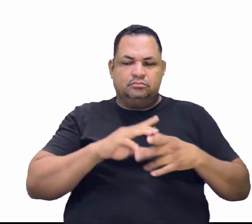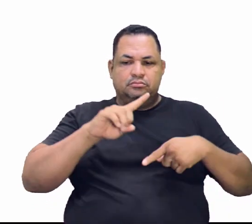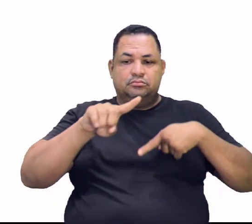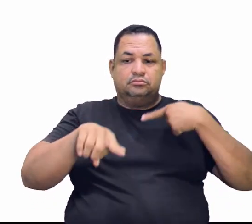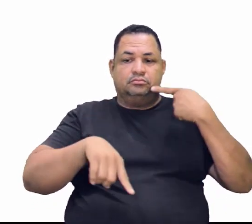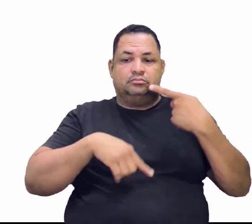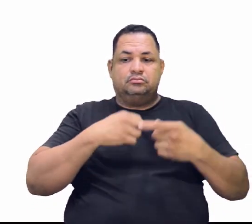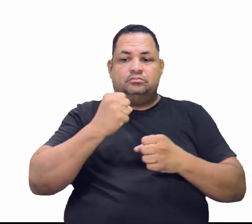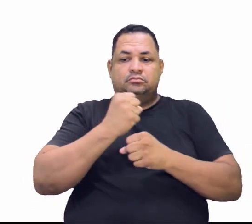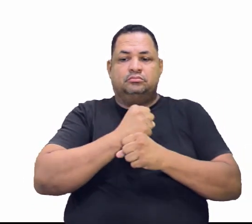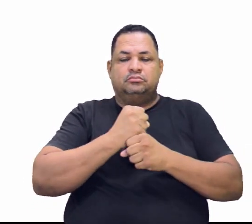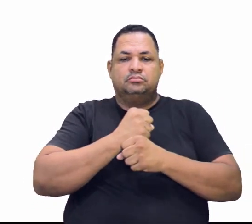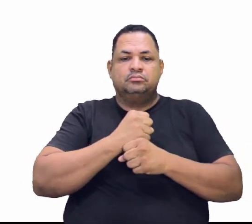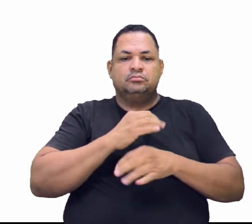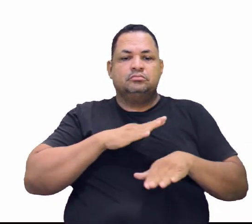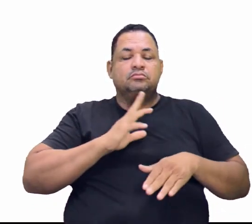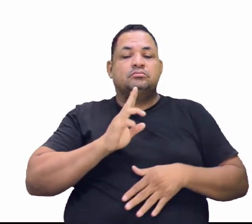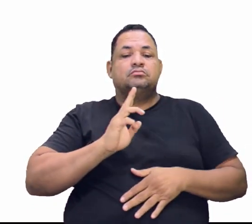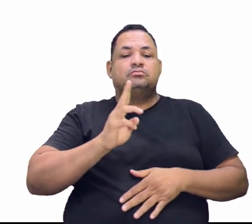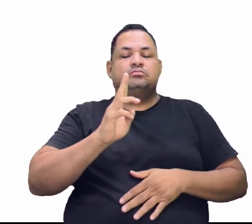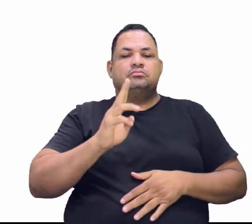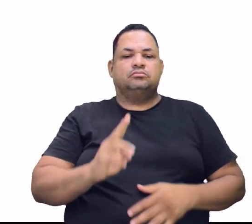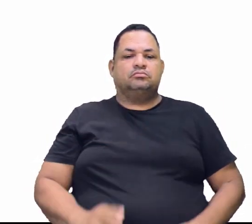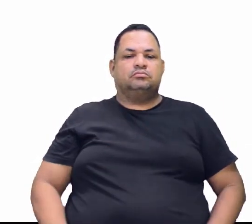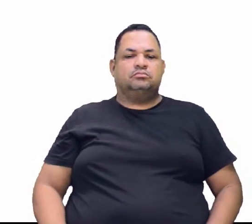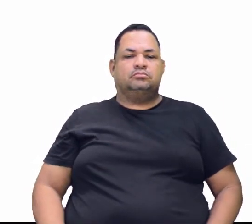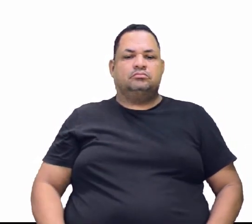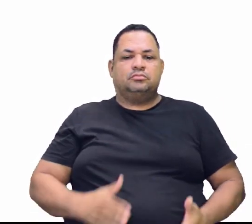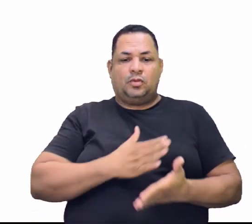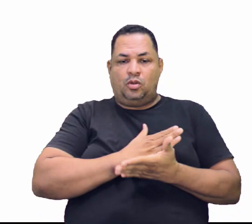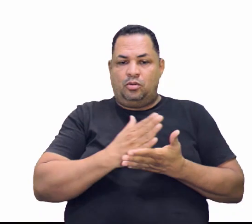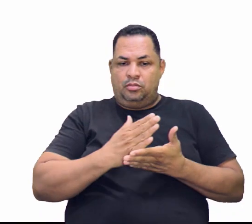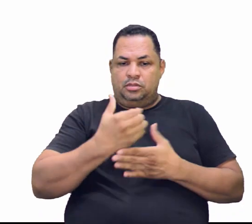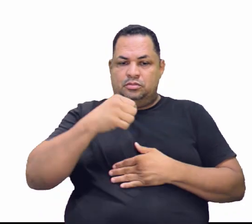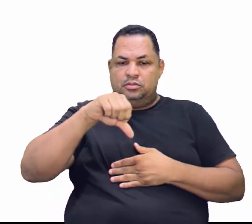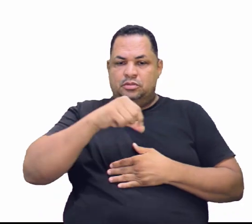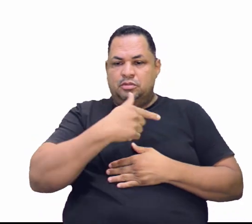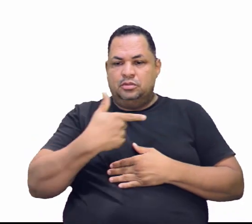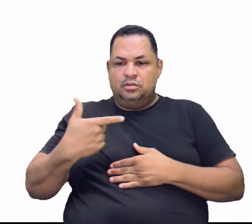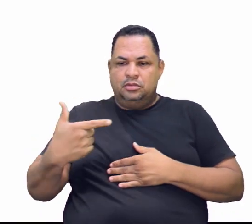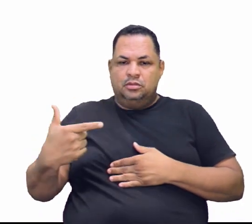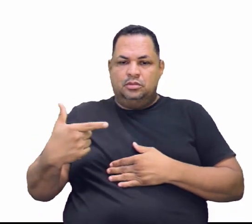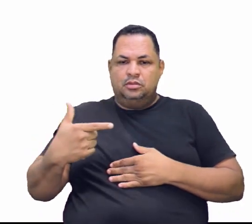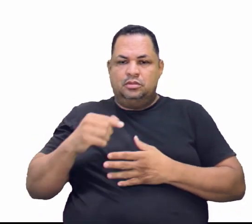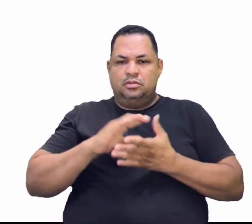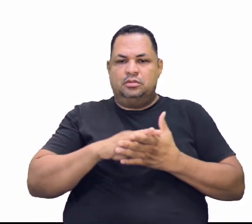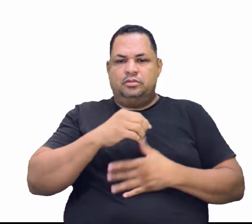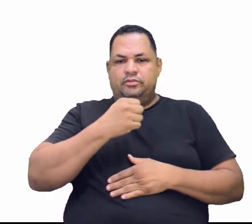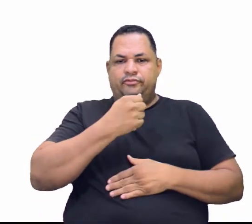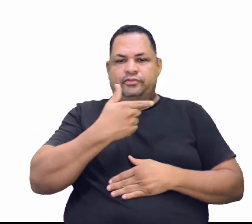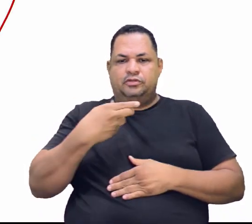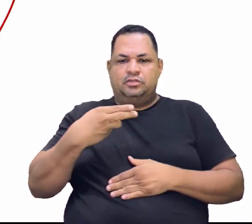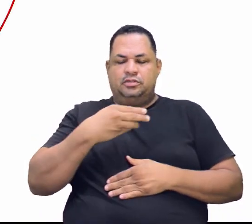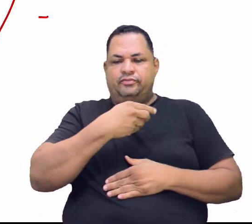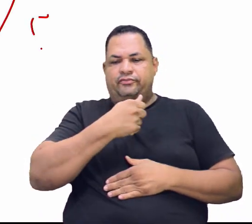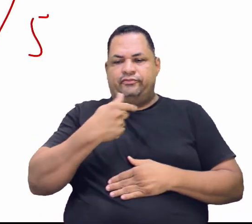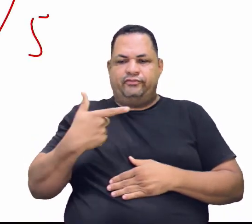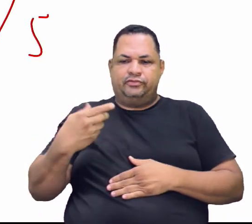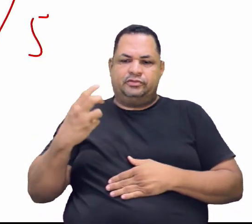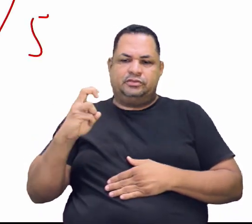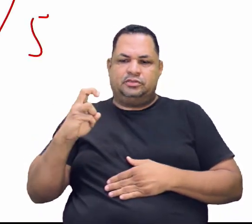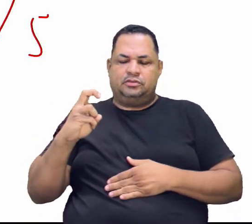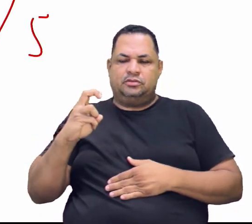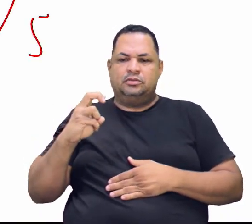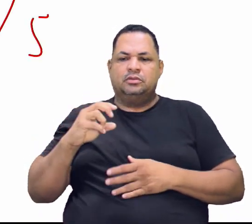anos depois, o movimento continua, tá? Ele inicia aqui e vai embora. 23,